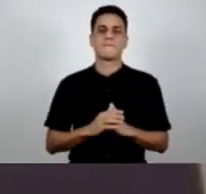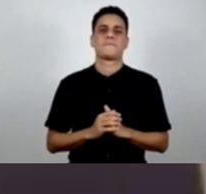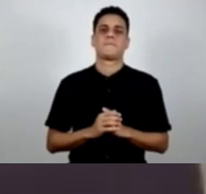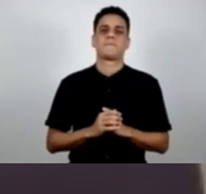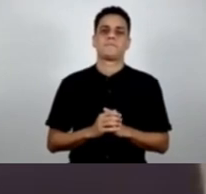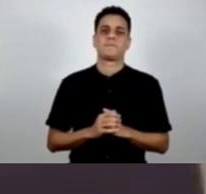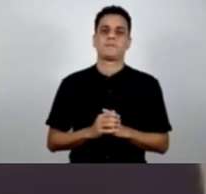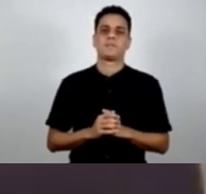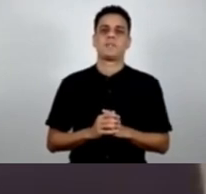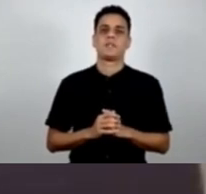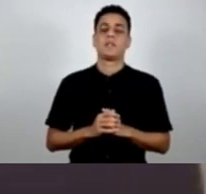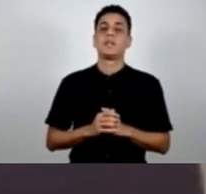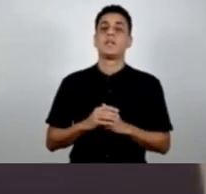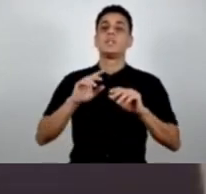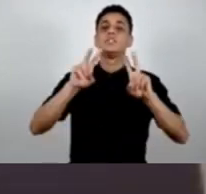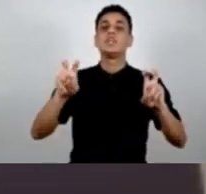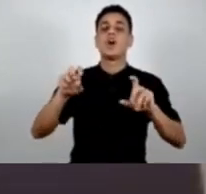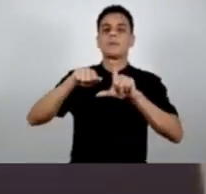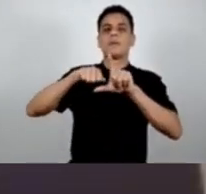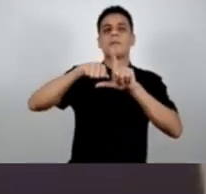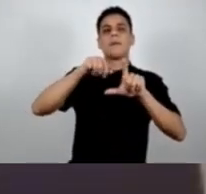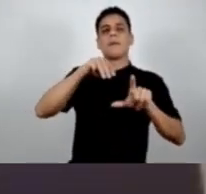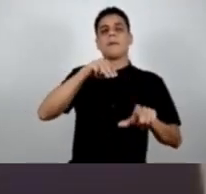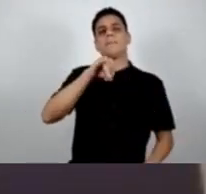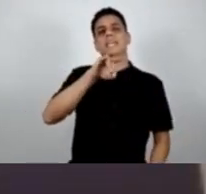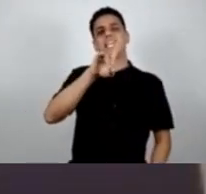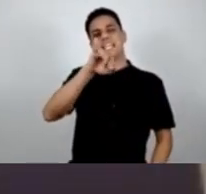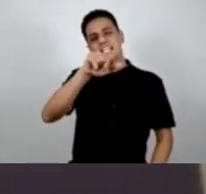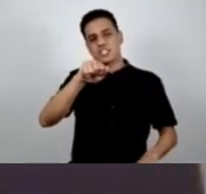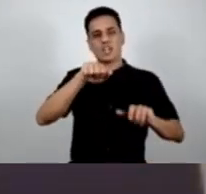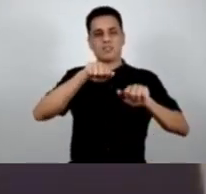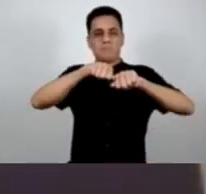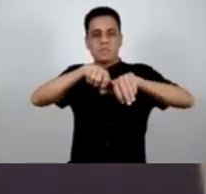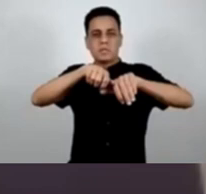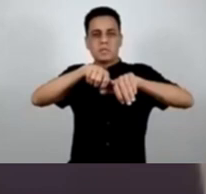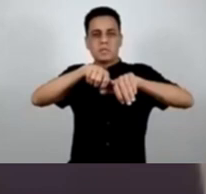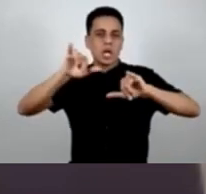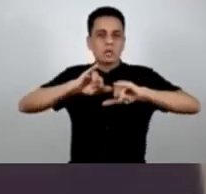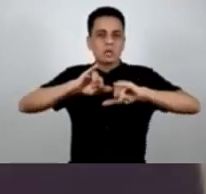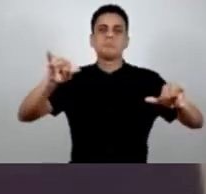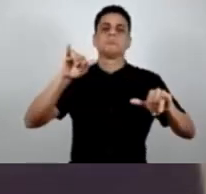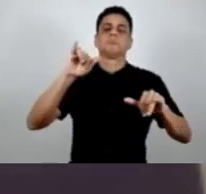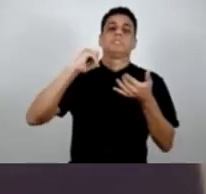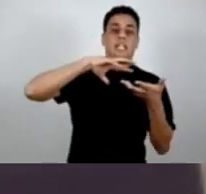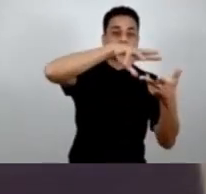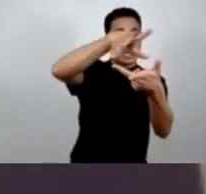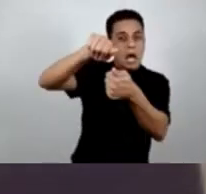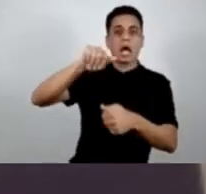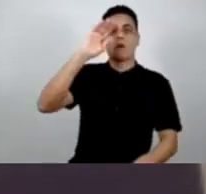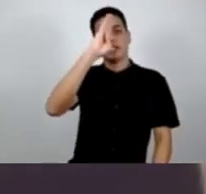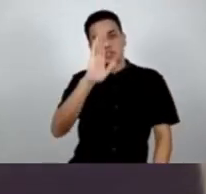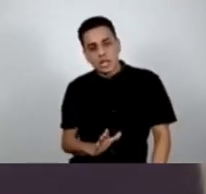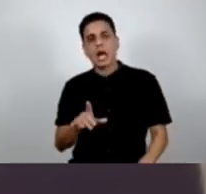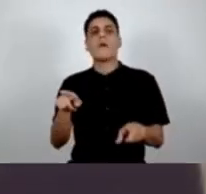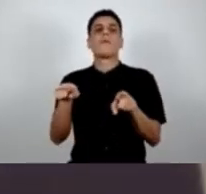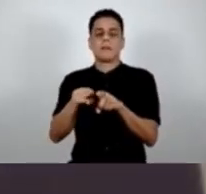rol da mídia nacional, da mídia internacional, e da mídia alternativa. Porque muitas vezes,